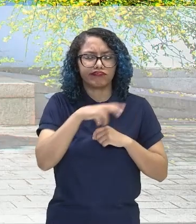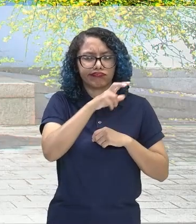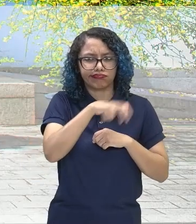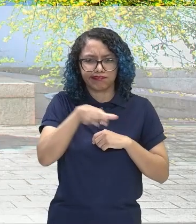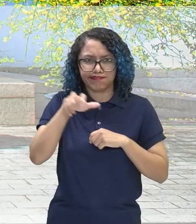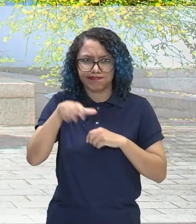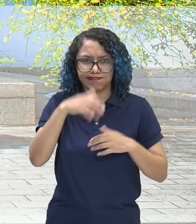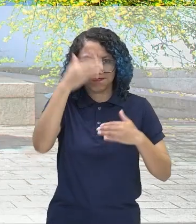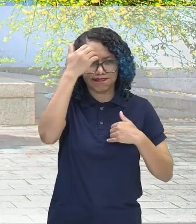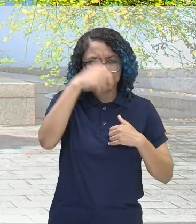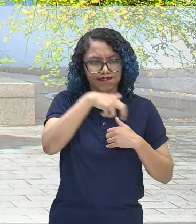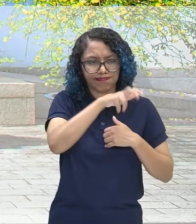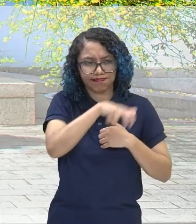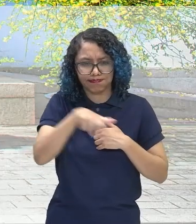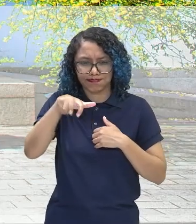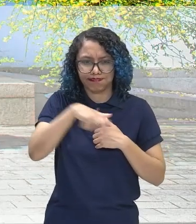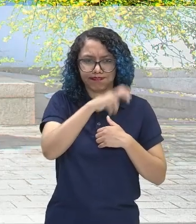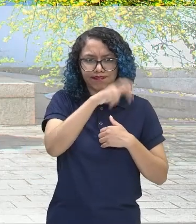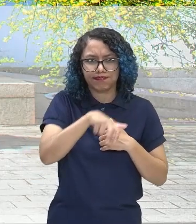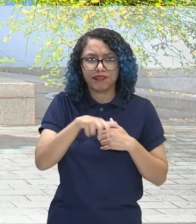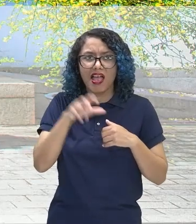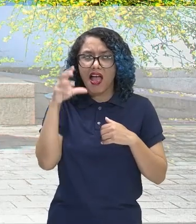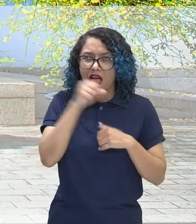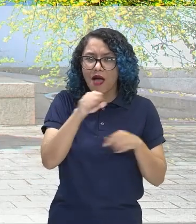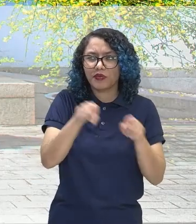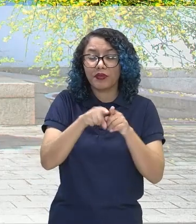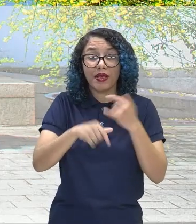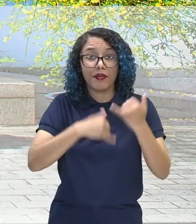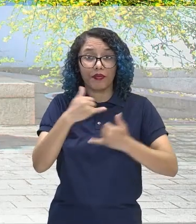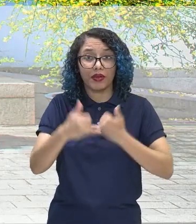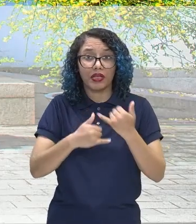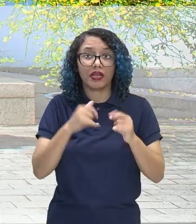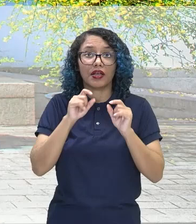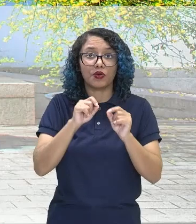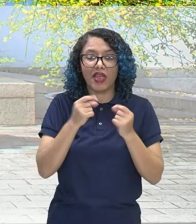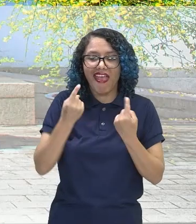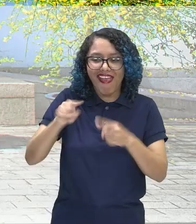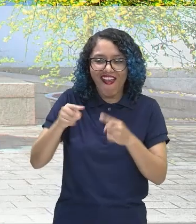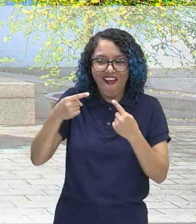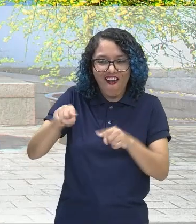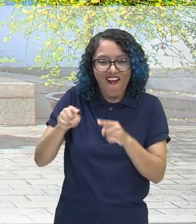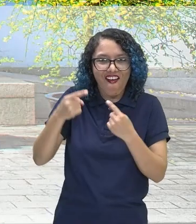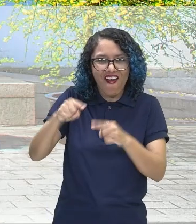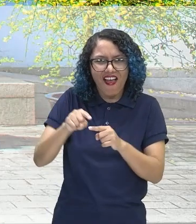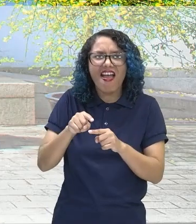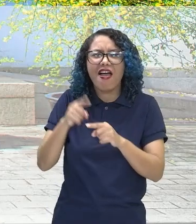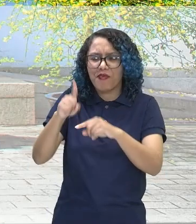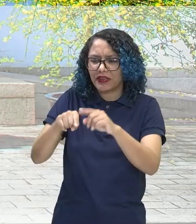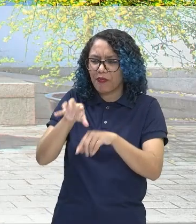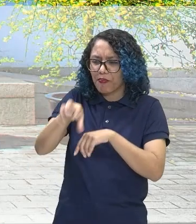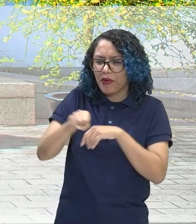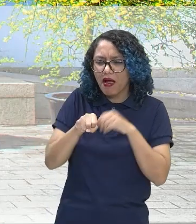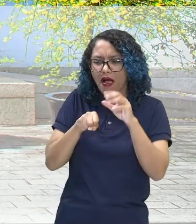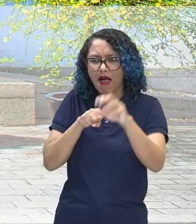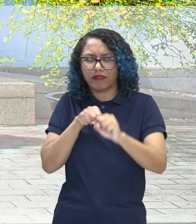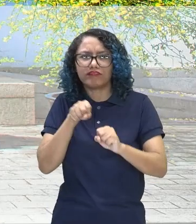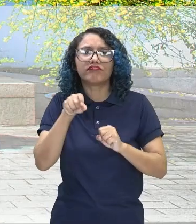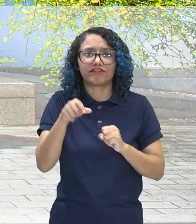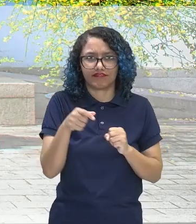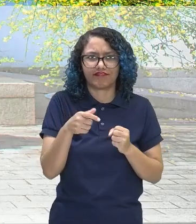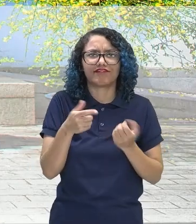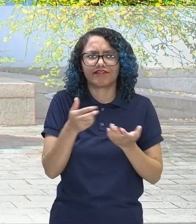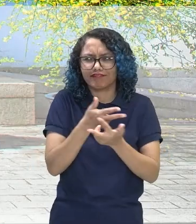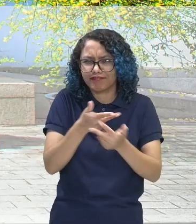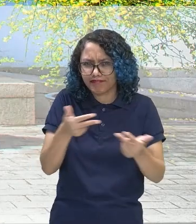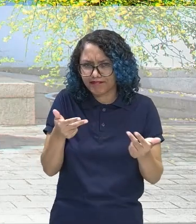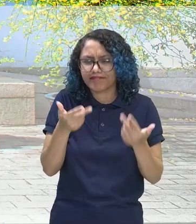é brincalhão, né? O que mais? Ele gosta de malinar das pessoas, não é? Pegam objetos e assim por diante. Então,